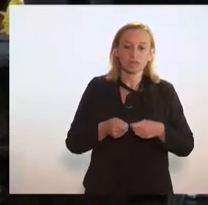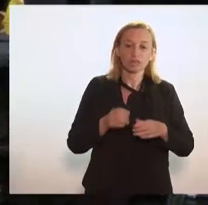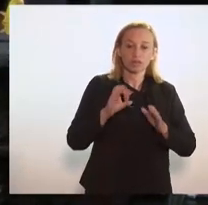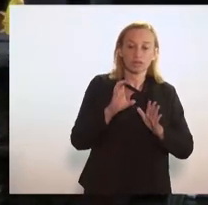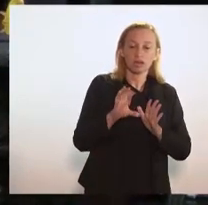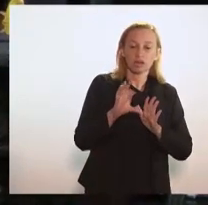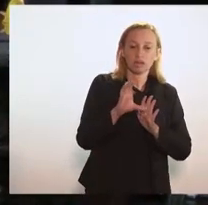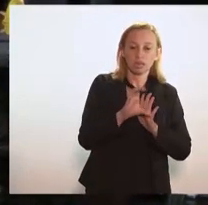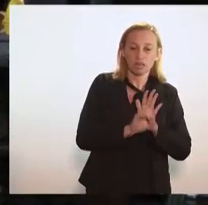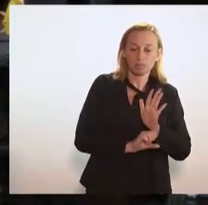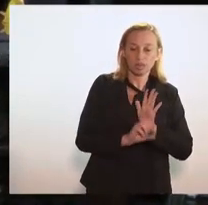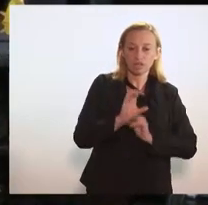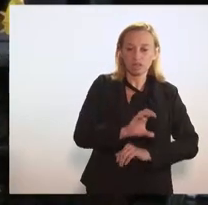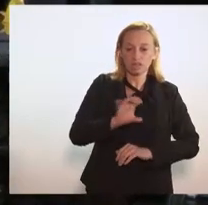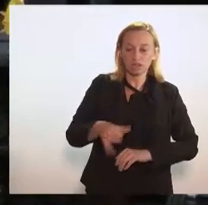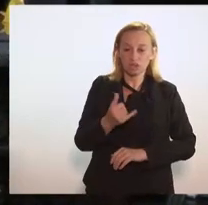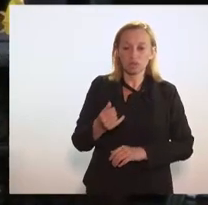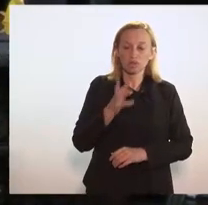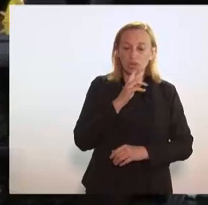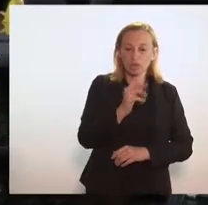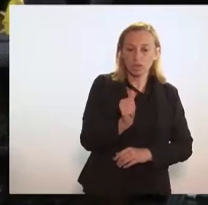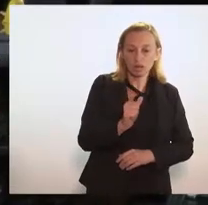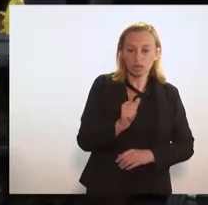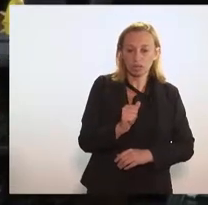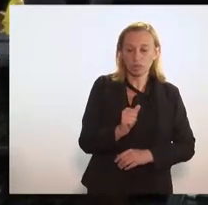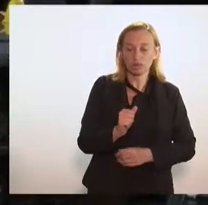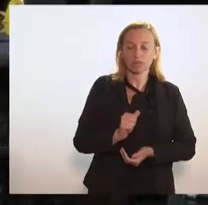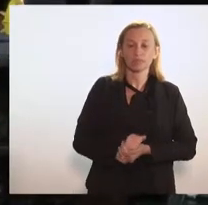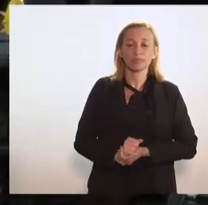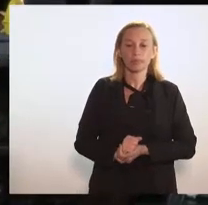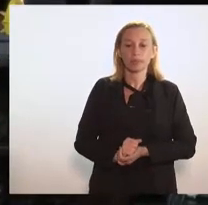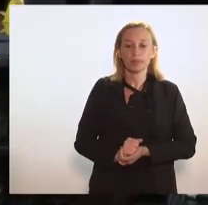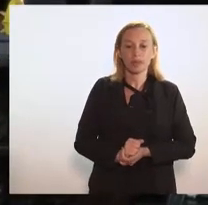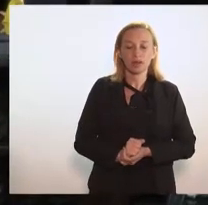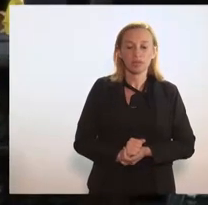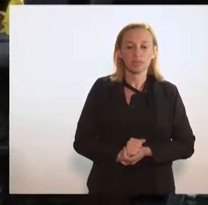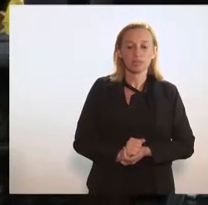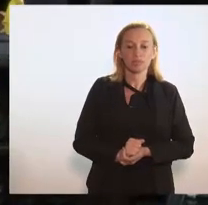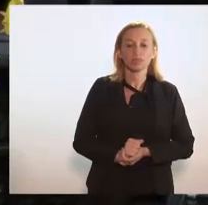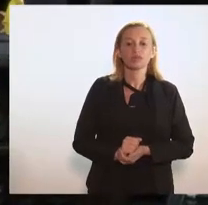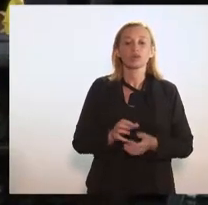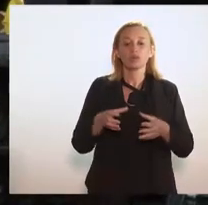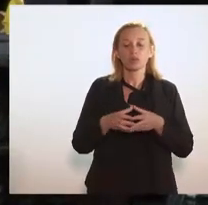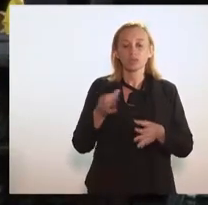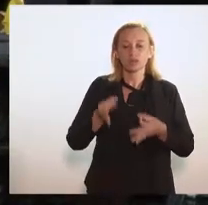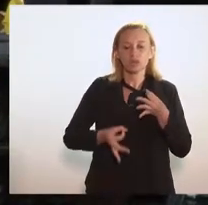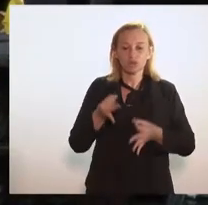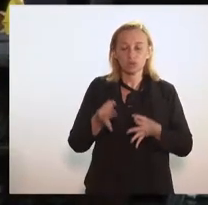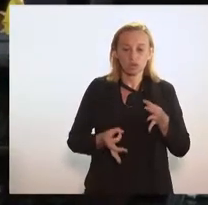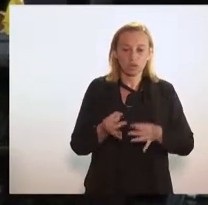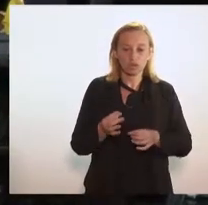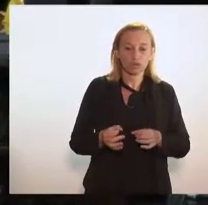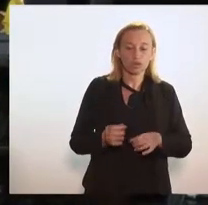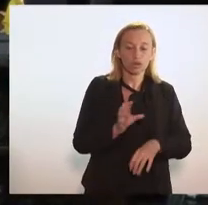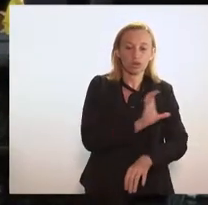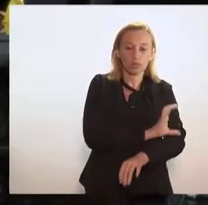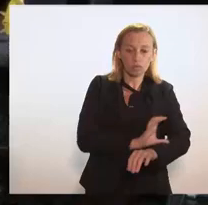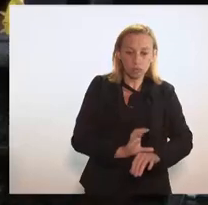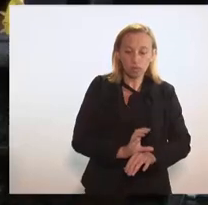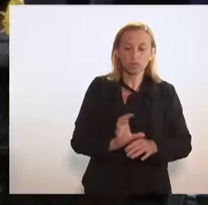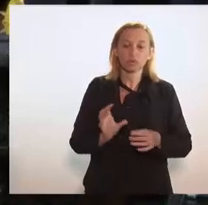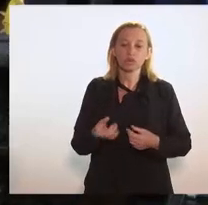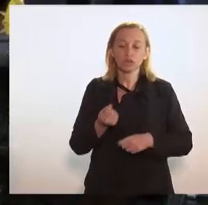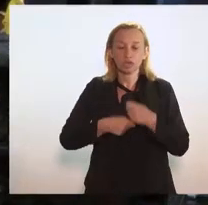ccj relatório de Rodrigo Amorim Eliomar Coelho Rodrigo Amorim pendente e pareceres das comissões condição Justiça de Cultura de orçamento